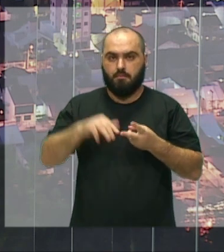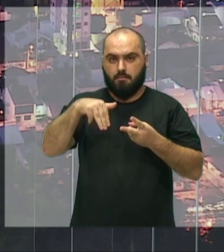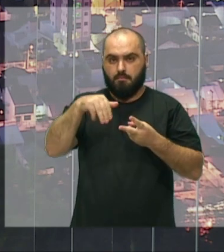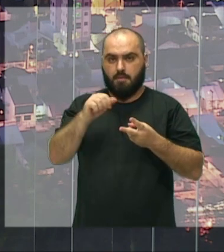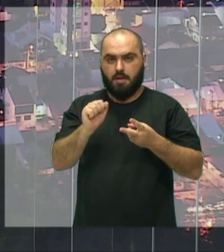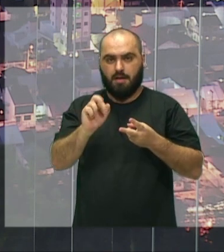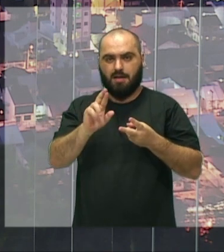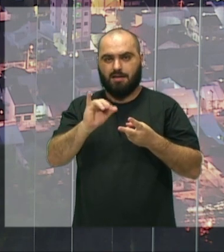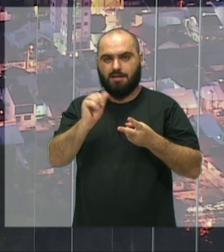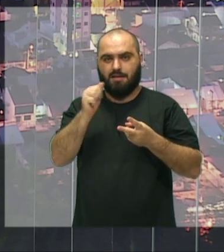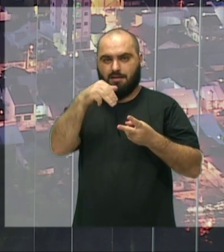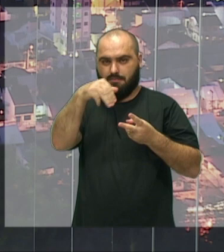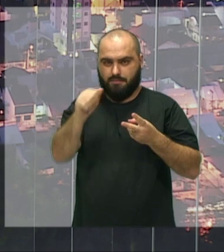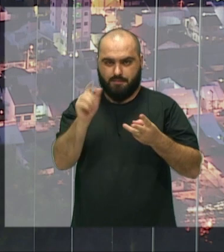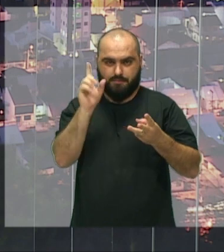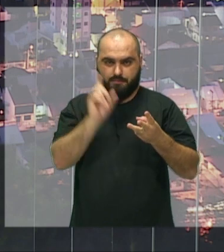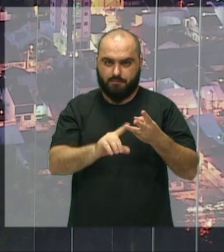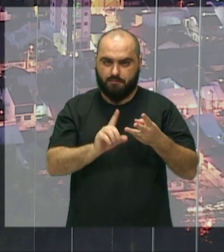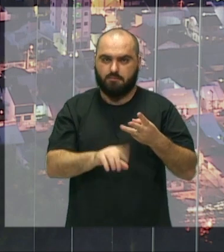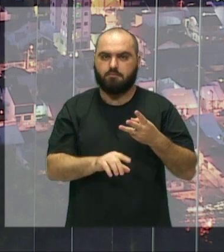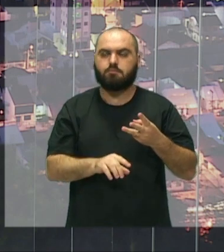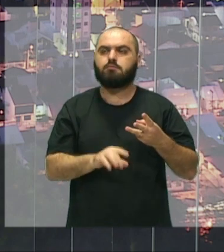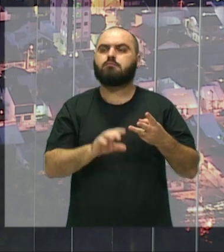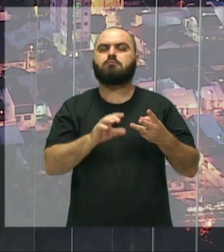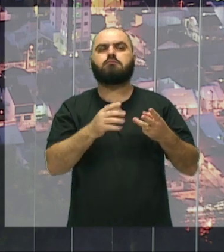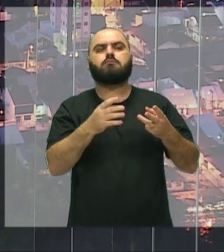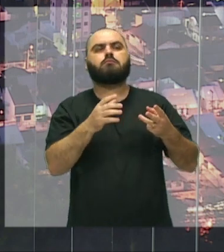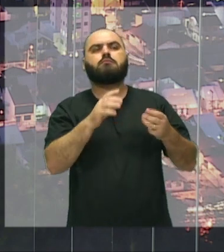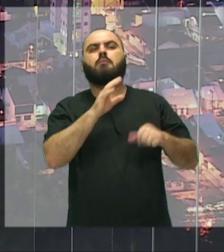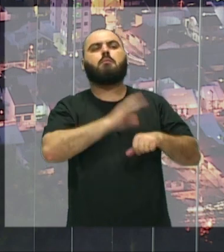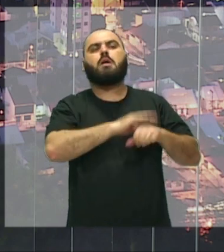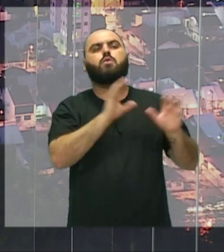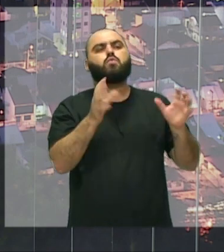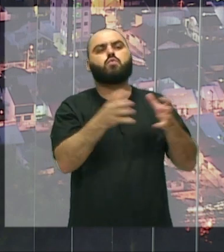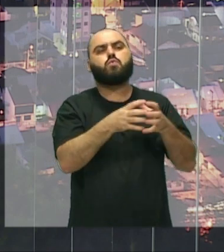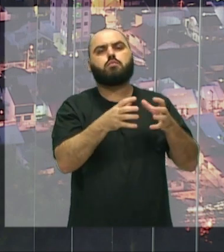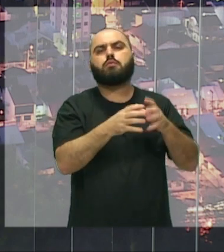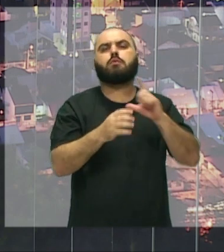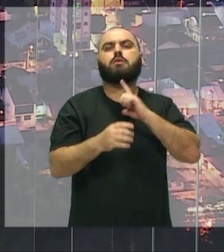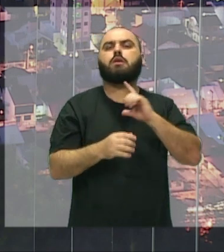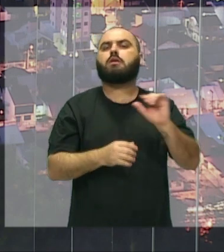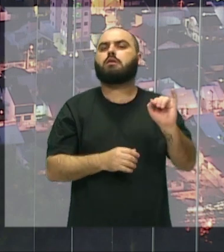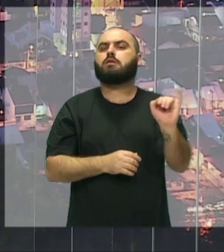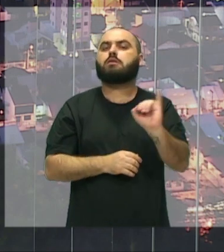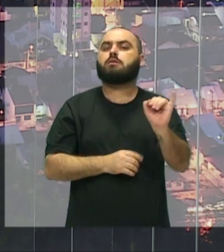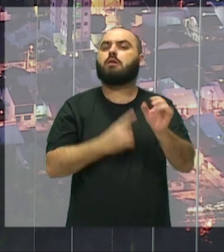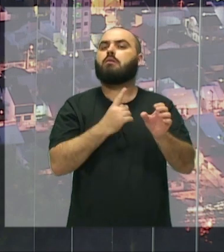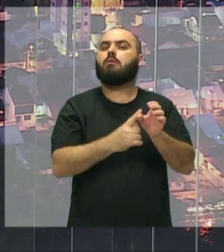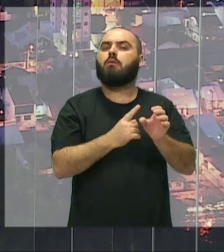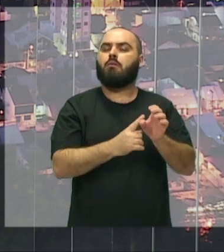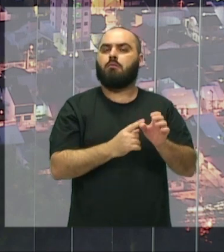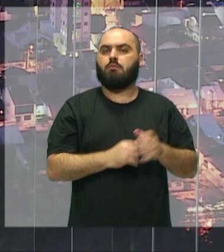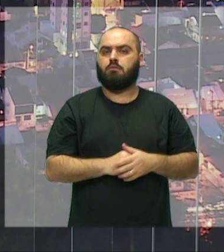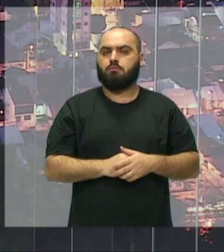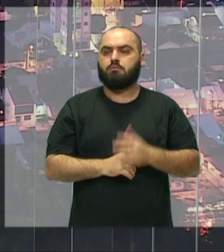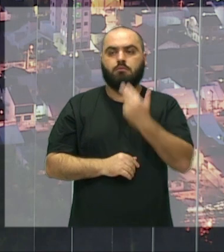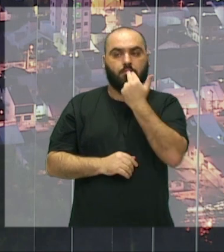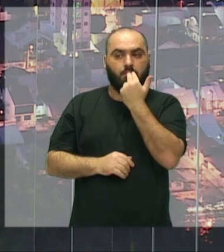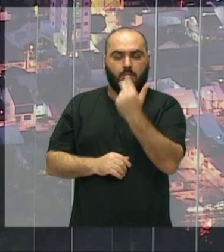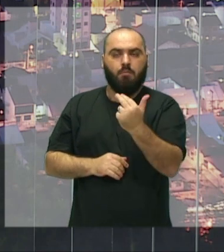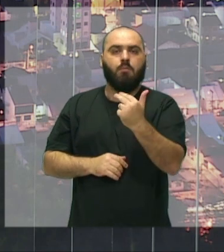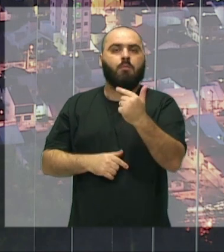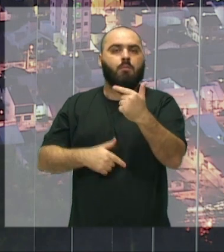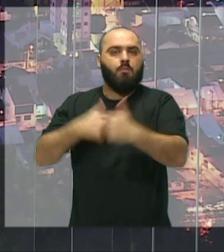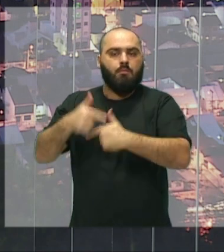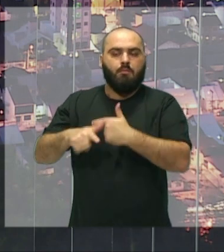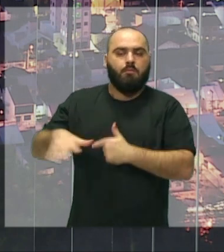Mariama, Isso. Né? E quantos mais grupos existem aqui na cidade de Itajaí e que tipo